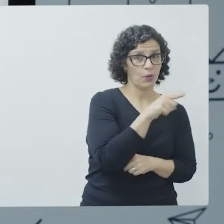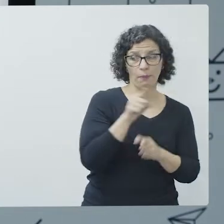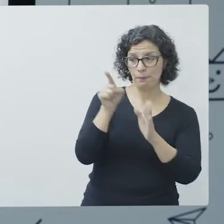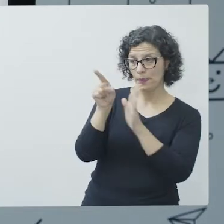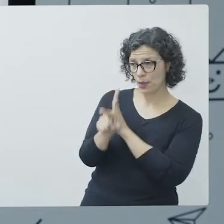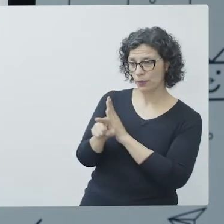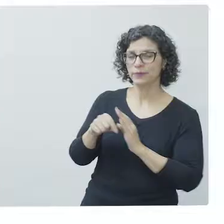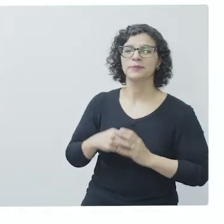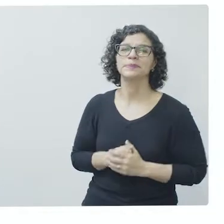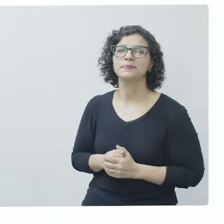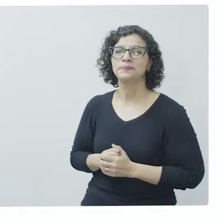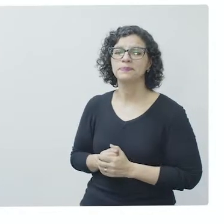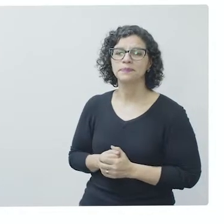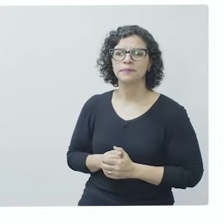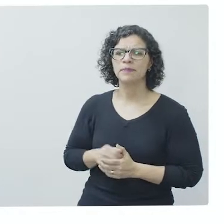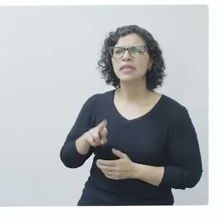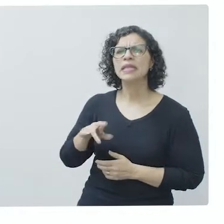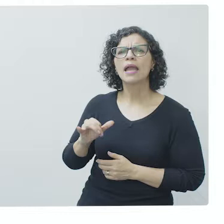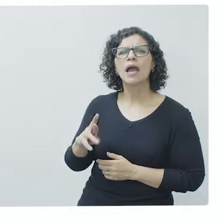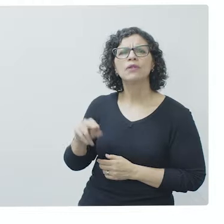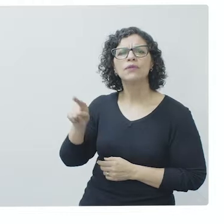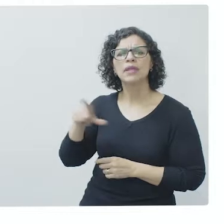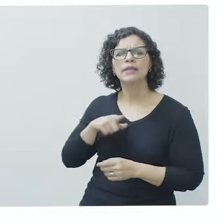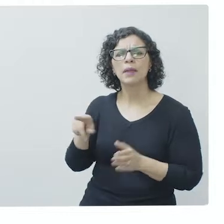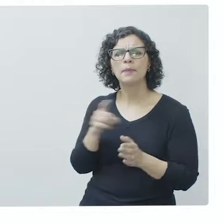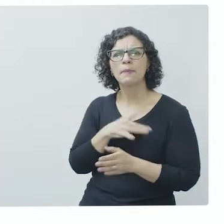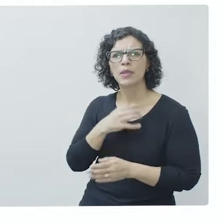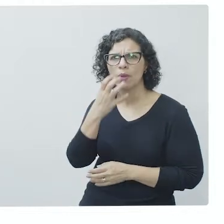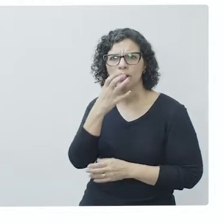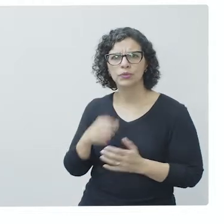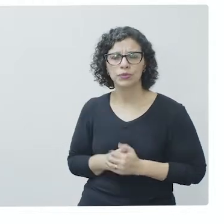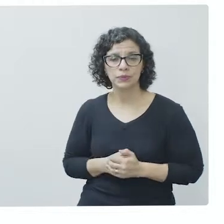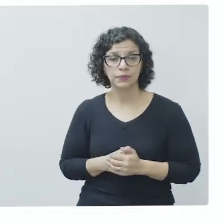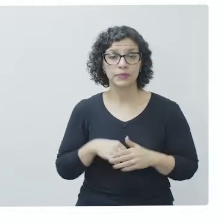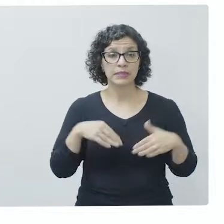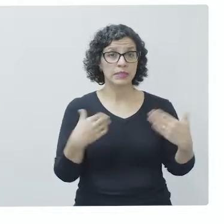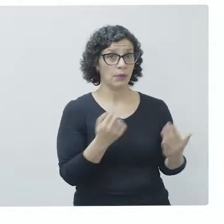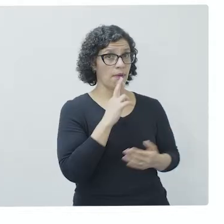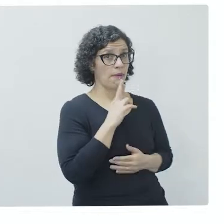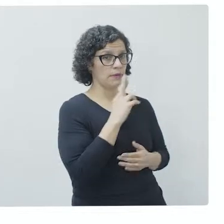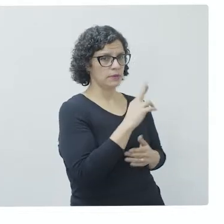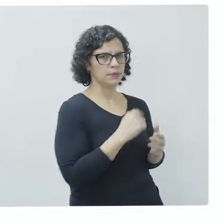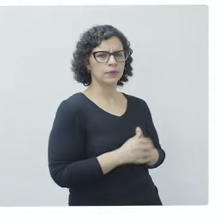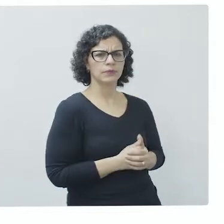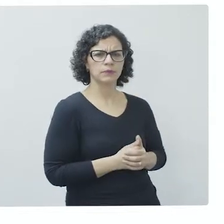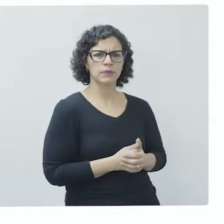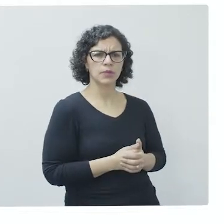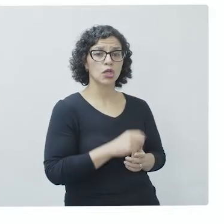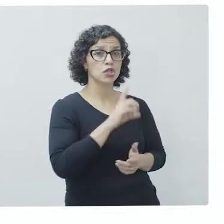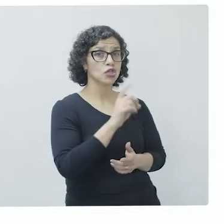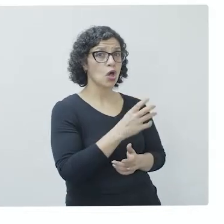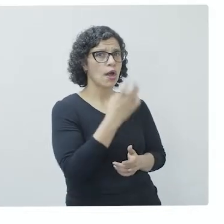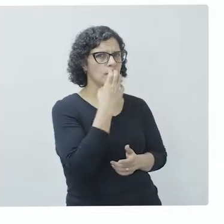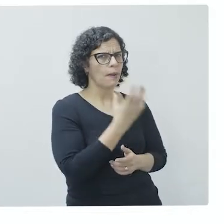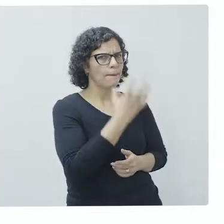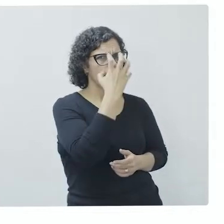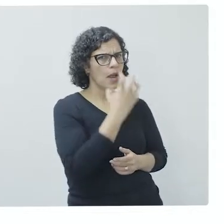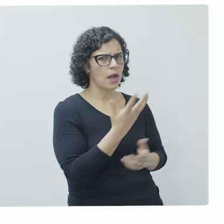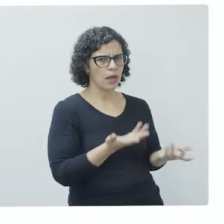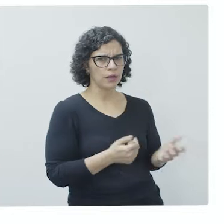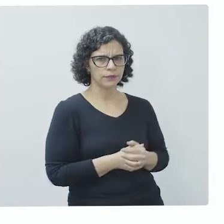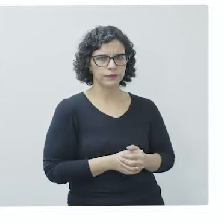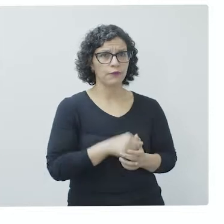E o cachorro pergunta: Ricardo, você tem medo de cachorro? E o Ricardo responde: só de cachorro